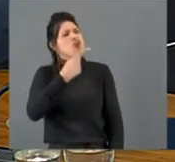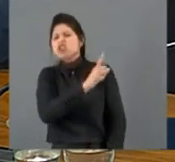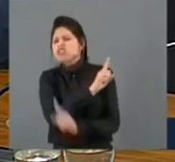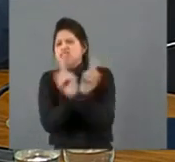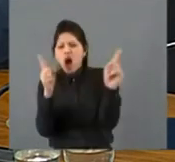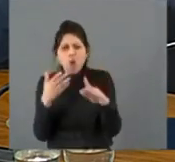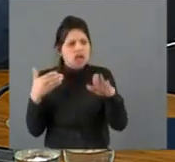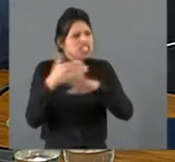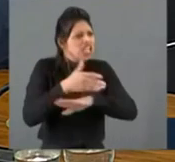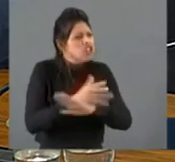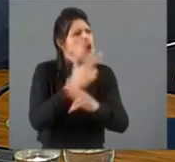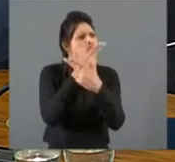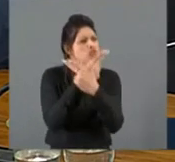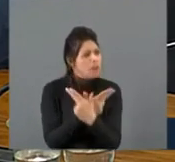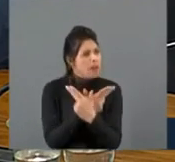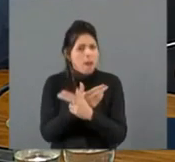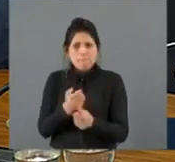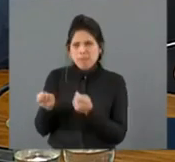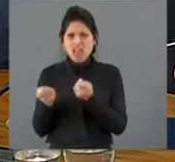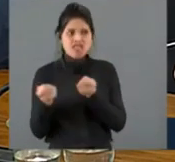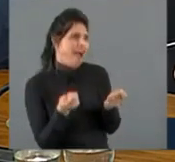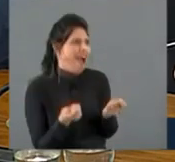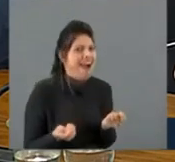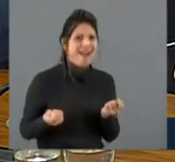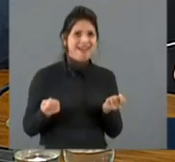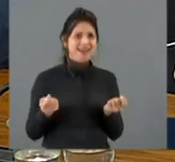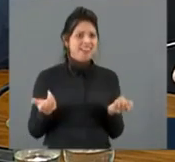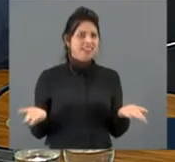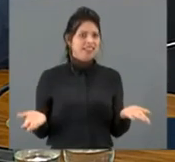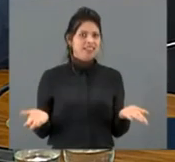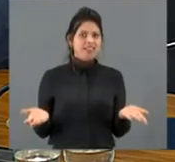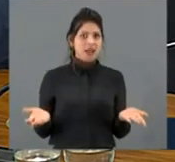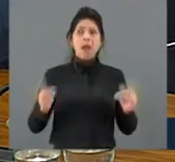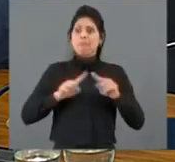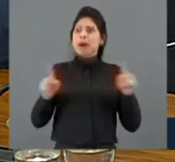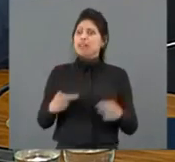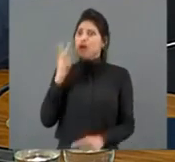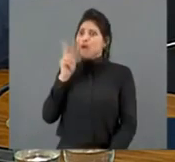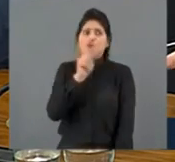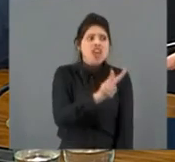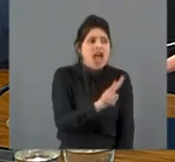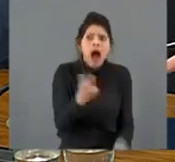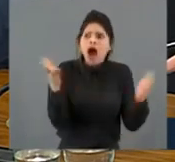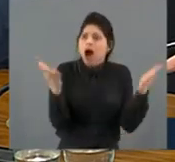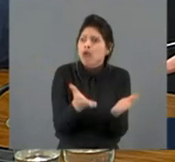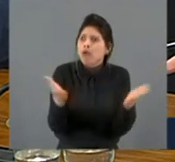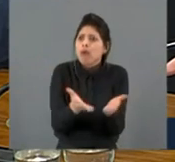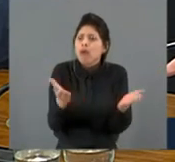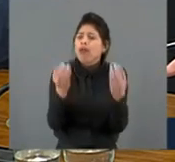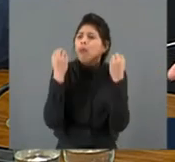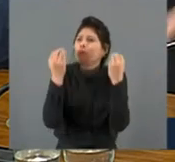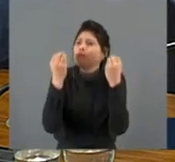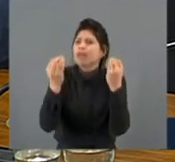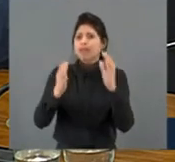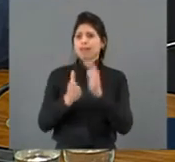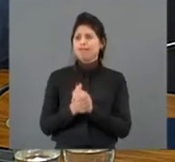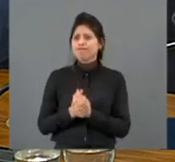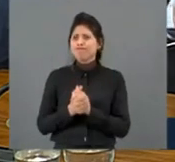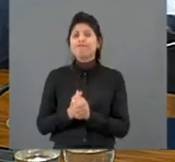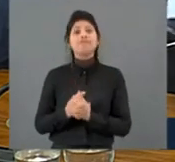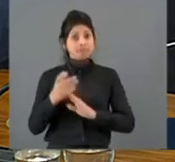infiltrar nas Forças Armadas e dominá-las. E o que nós estamos vendo agora é que